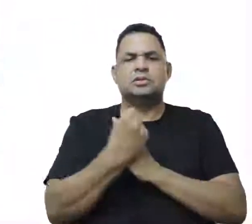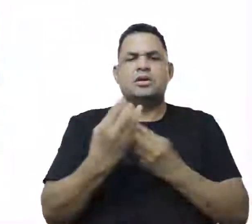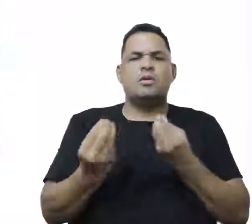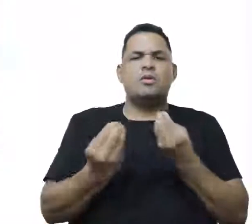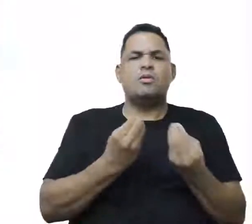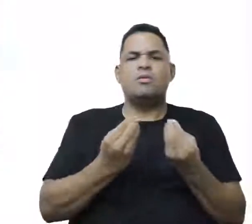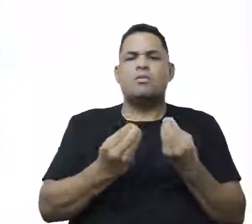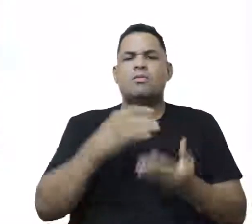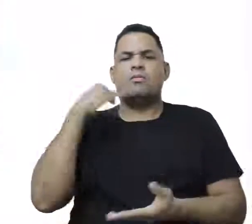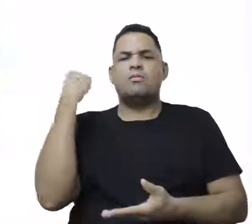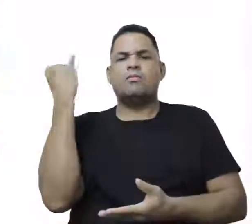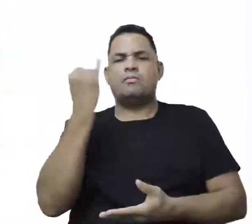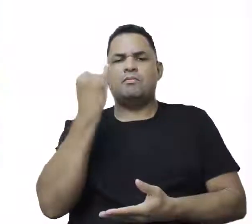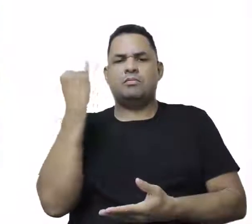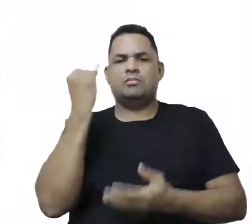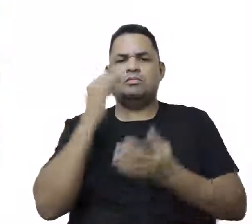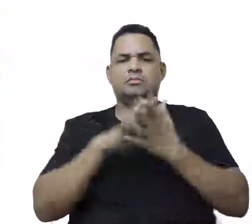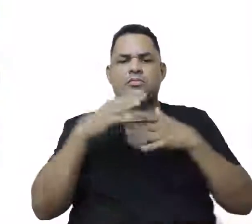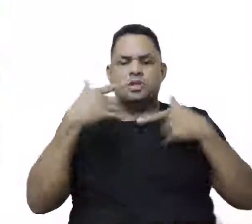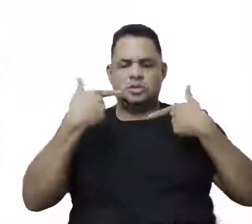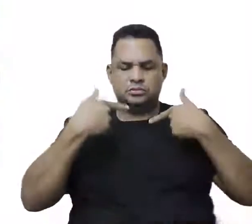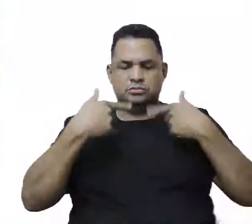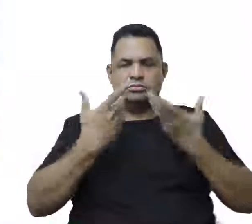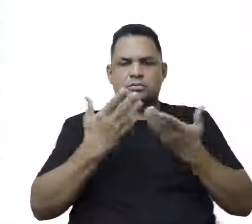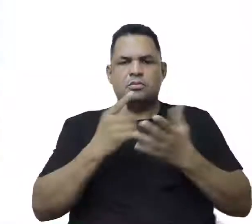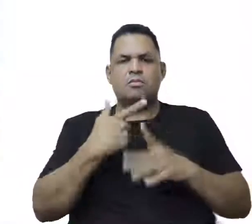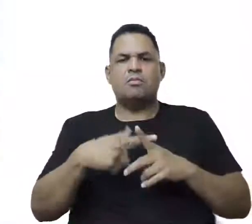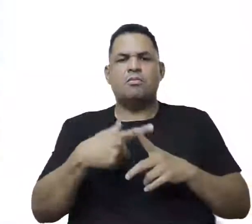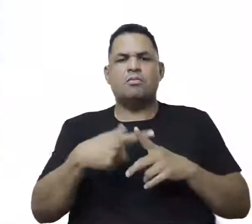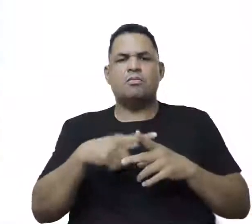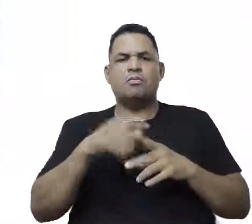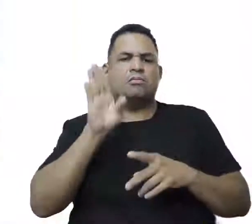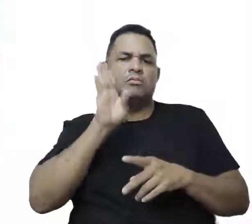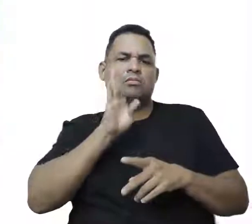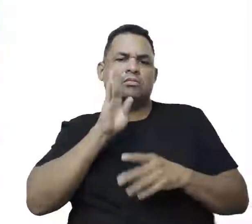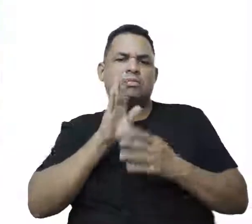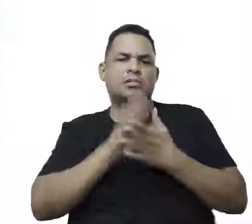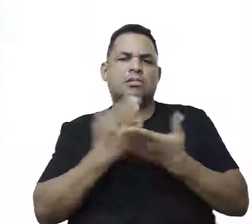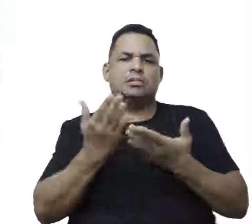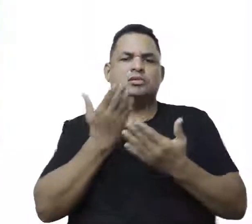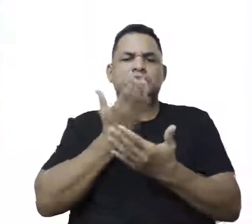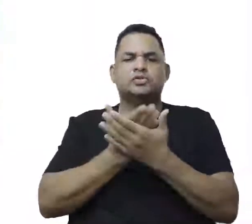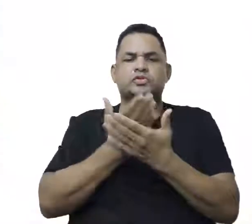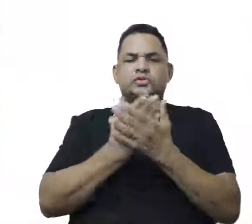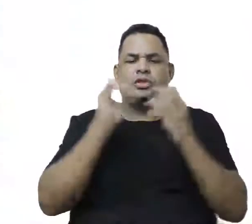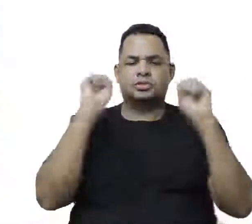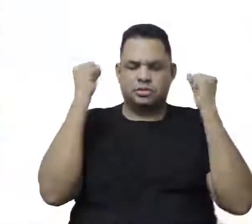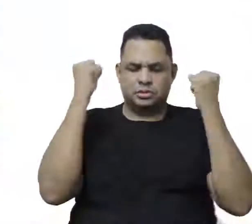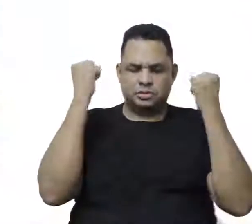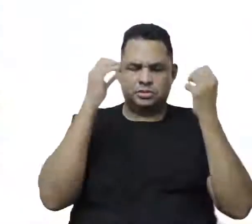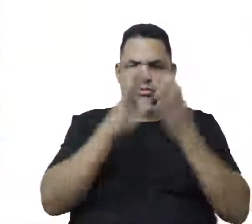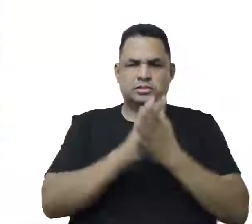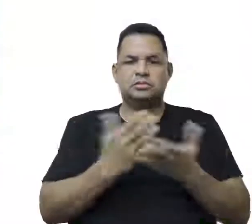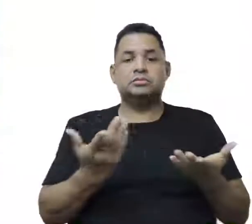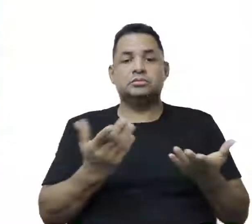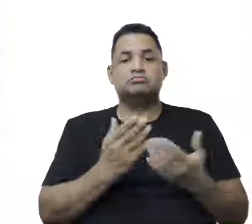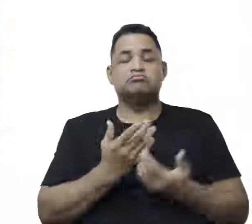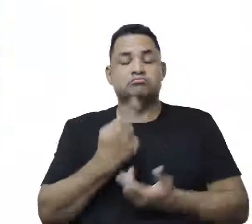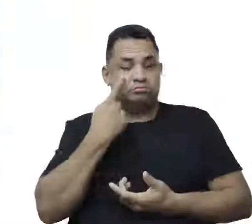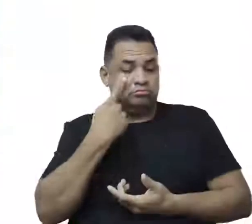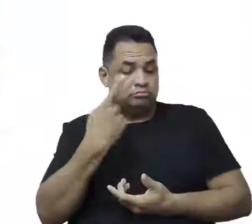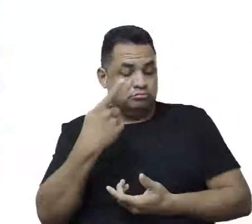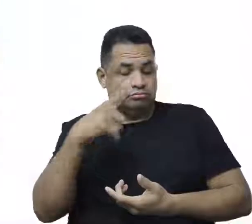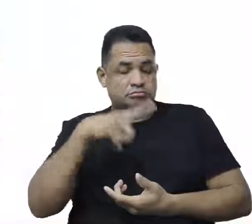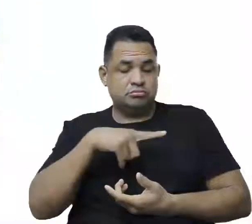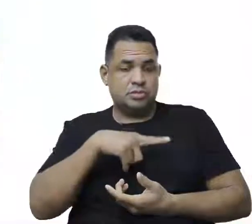que é a importância dessa linguagem do corpo, por que que é legal a gente estudar isso na educação física? Vocês viram que eu falei que tem